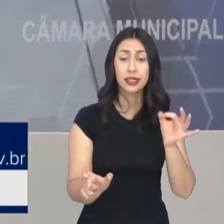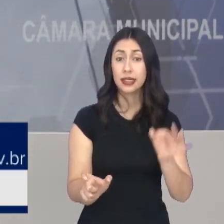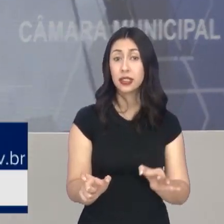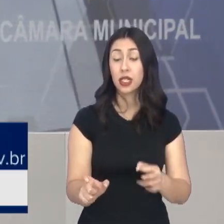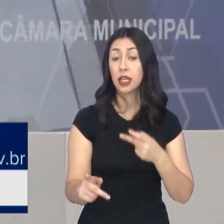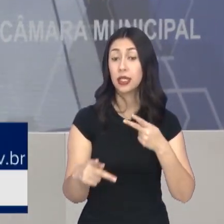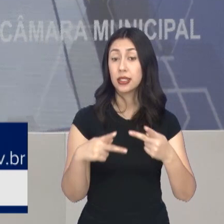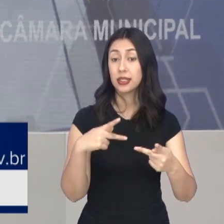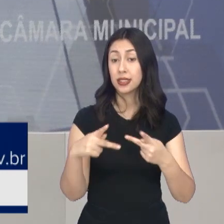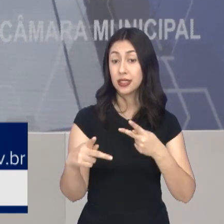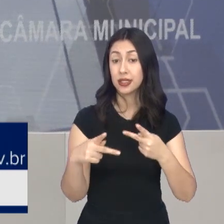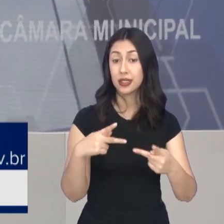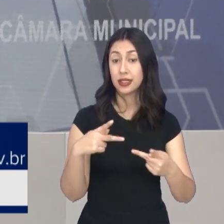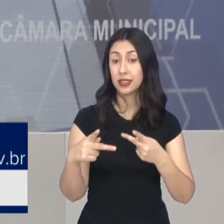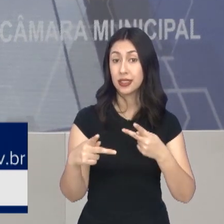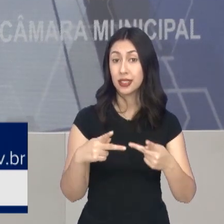foi